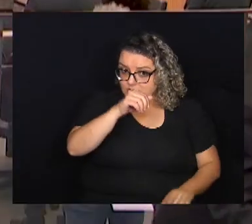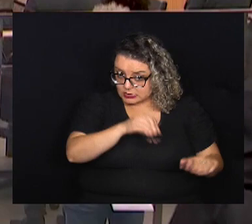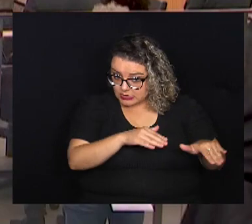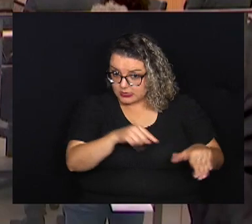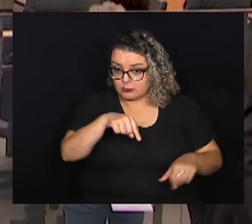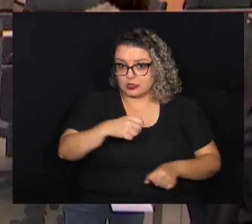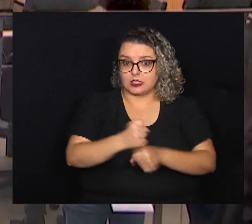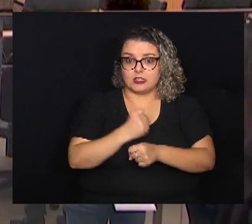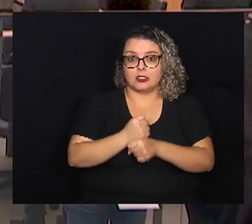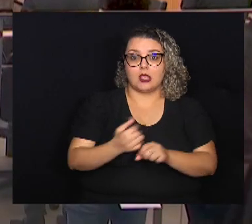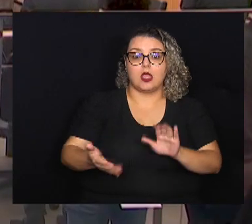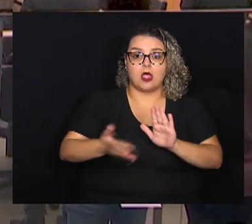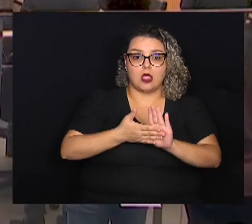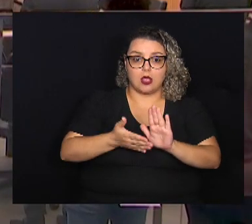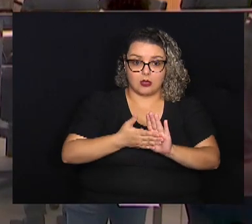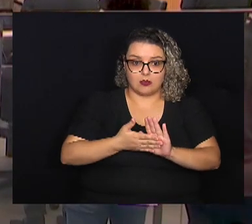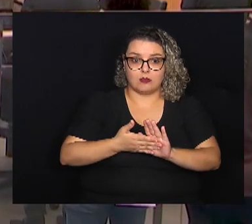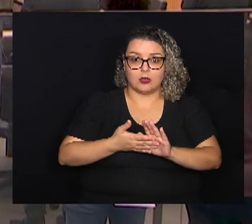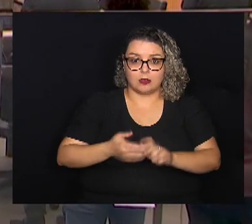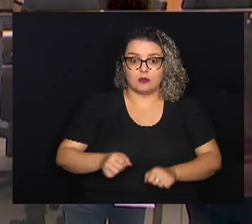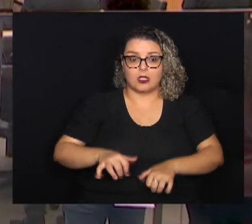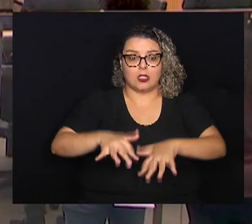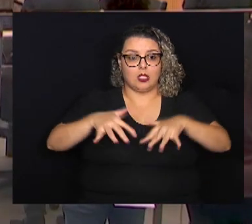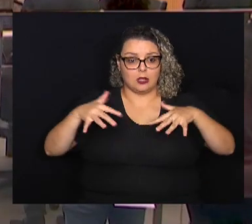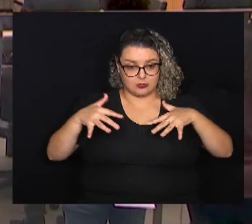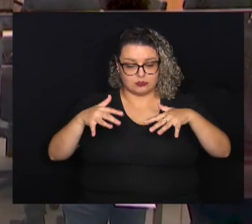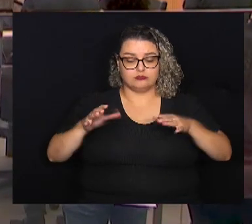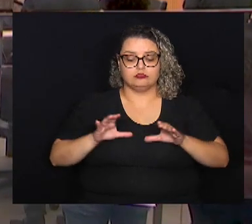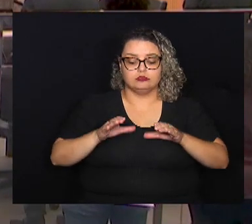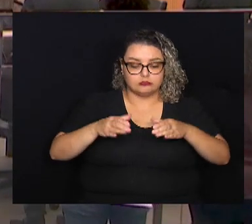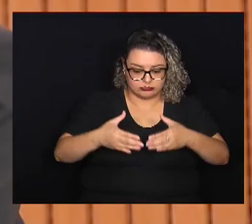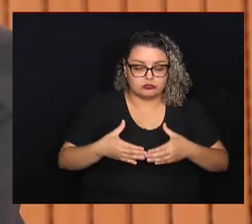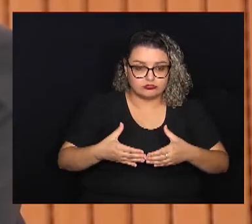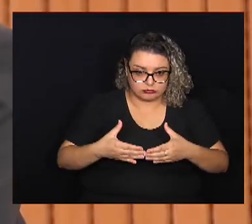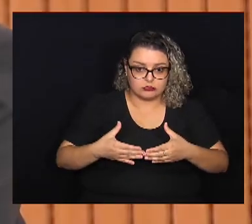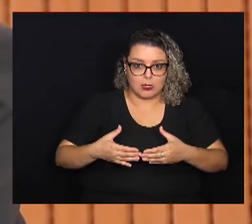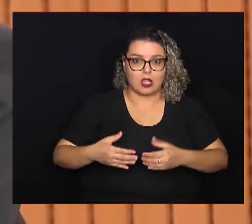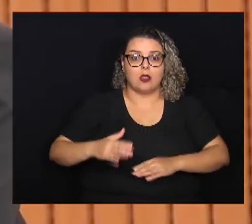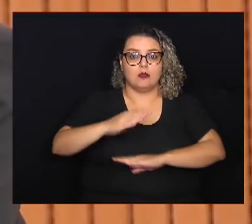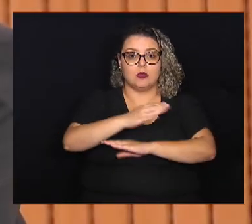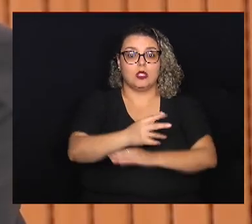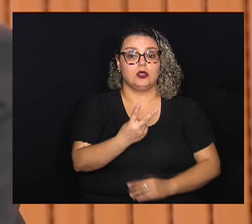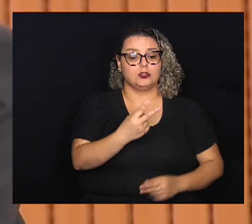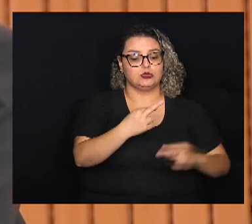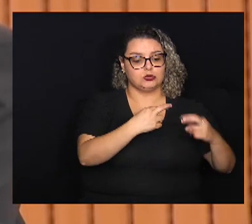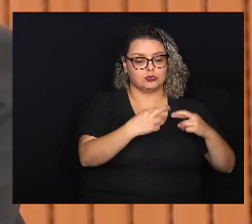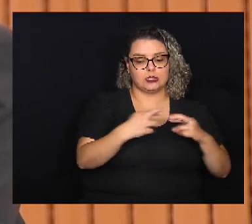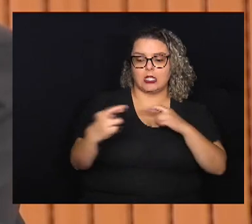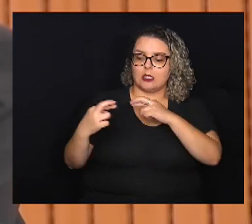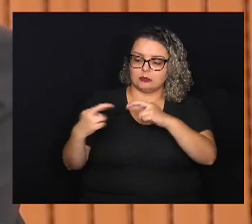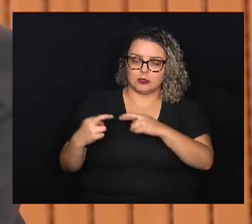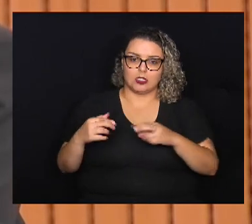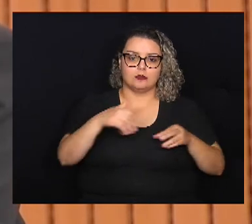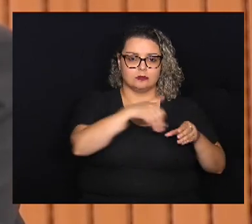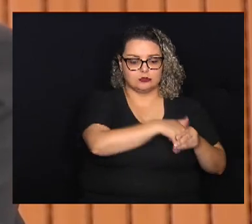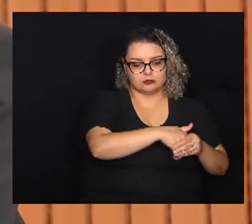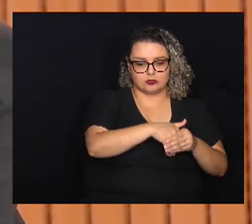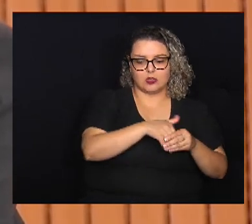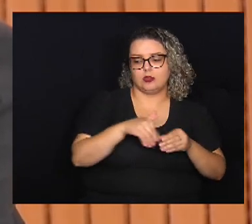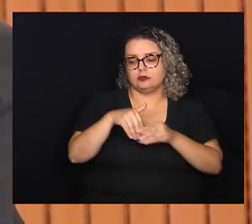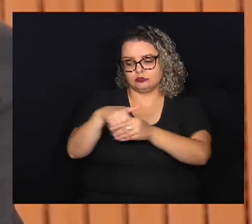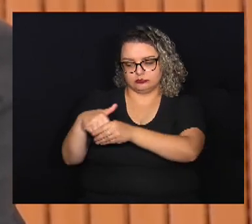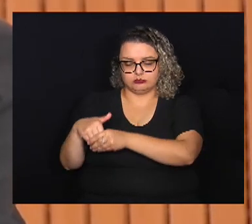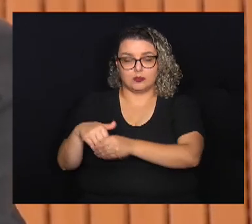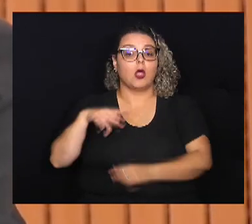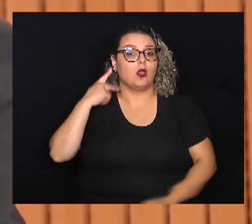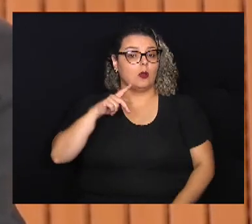a proposta vai passar pelas comissões da câmara e ser analisada em dois turnos de votação o parlamentar diz que esta